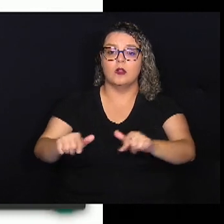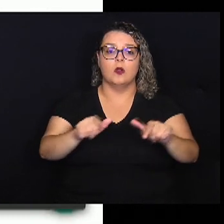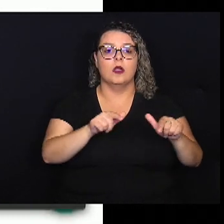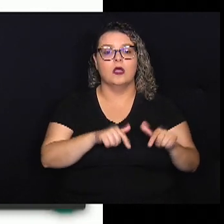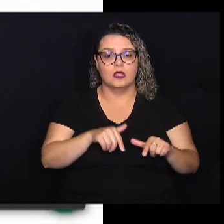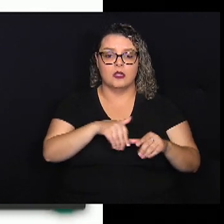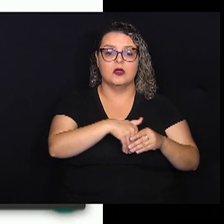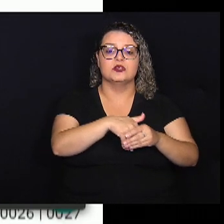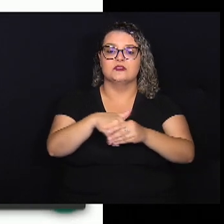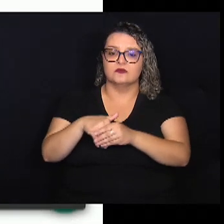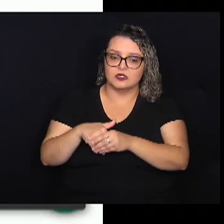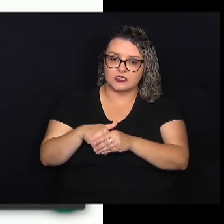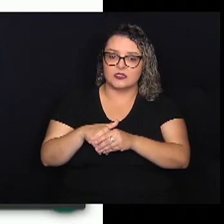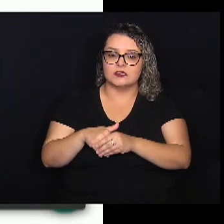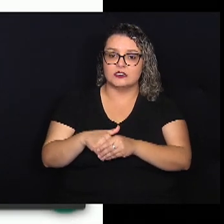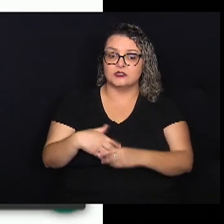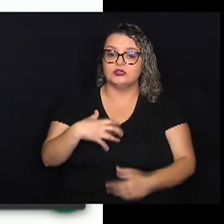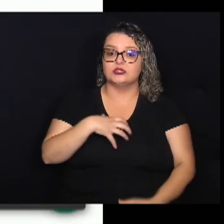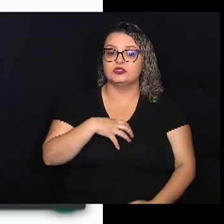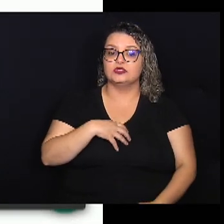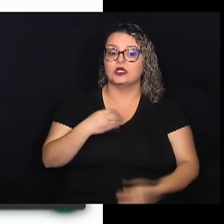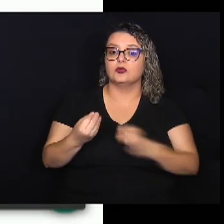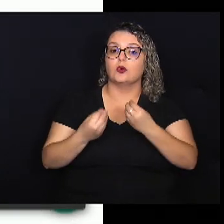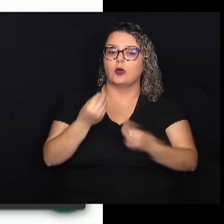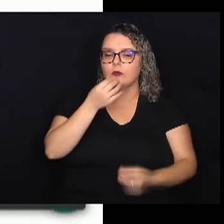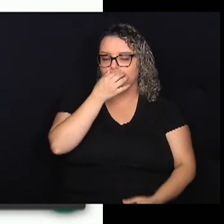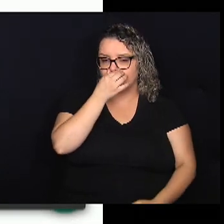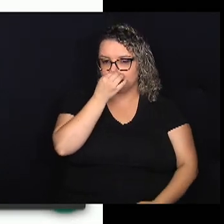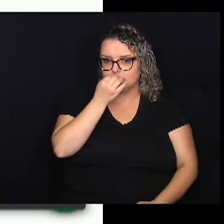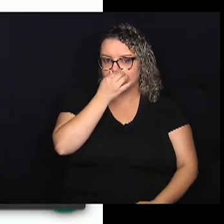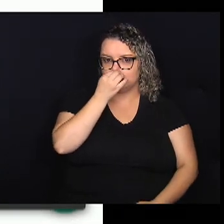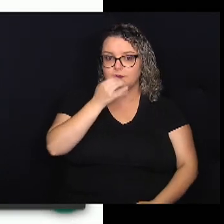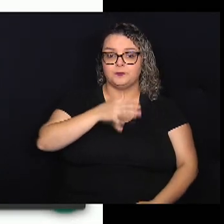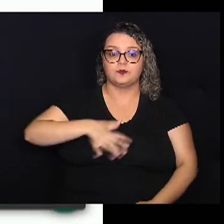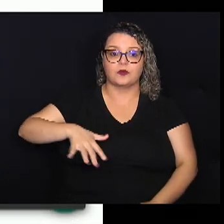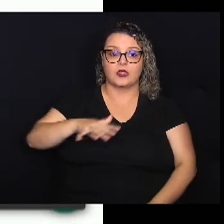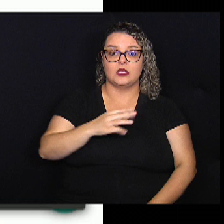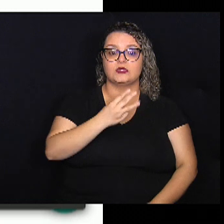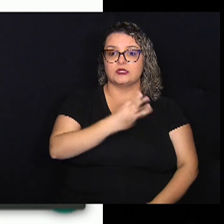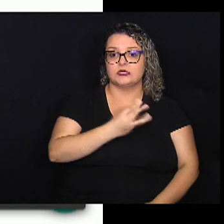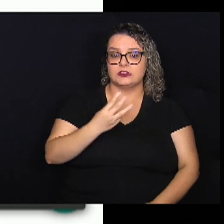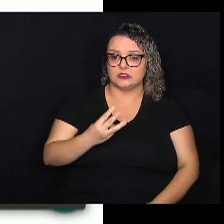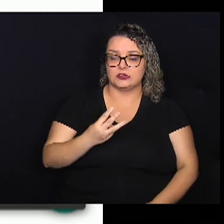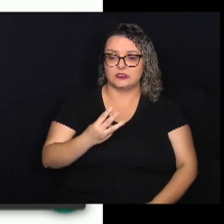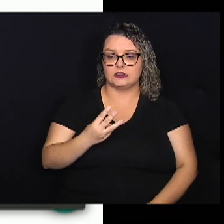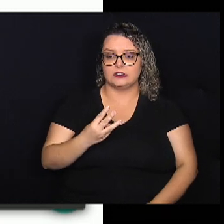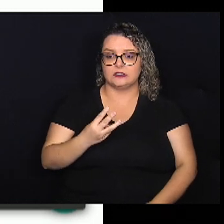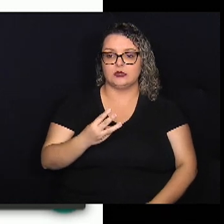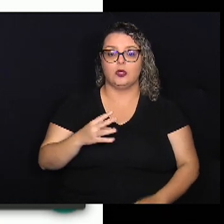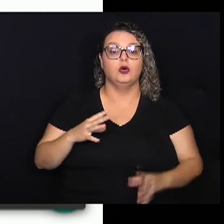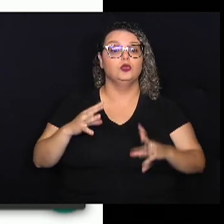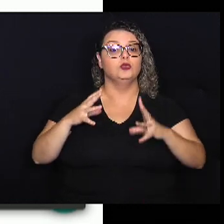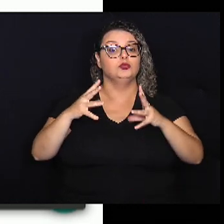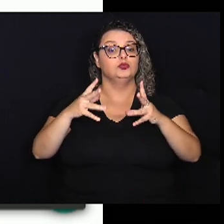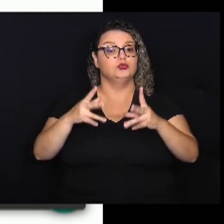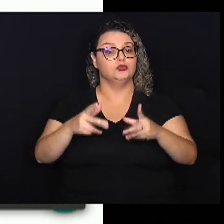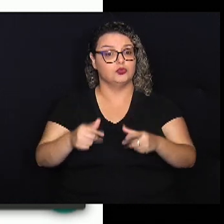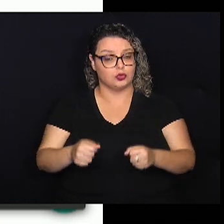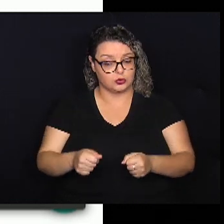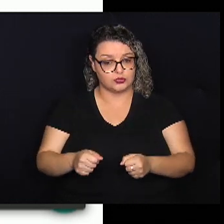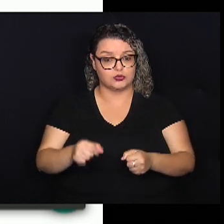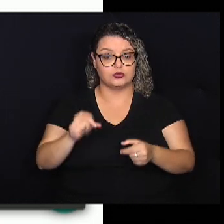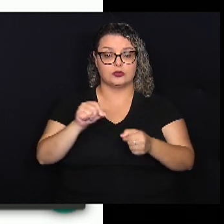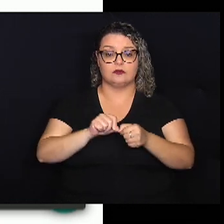votação vão ficar da seguinte forma, olha, a zona eleitoral 33, então todo mundo que